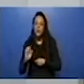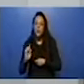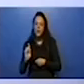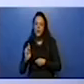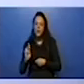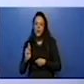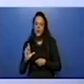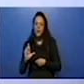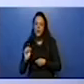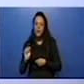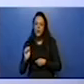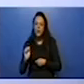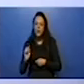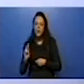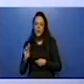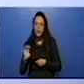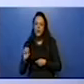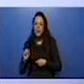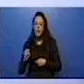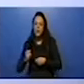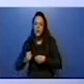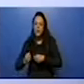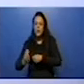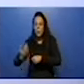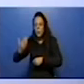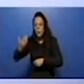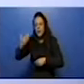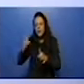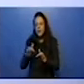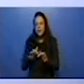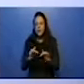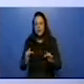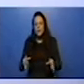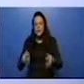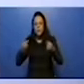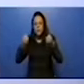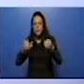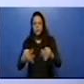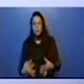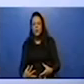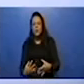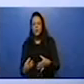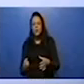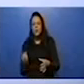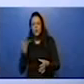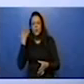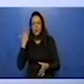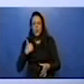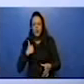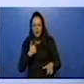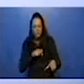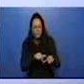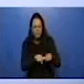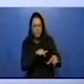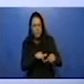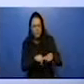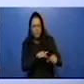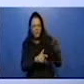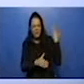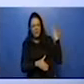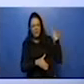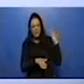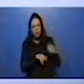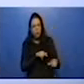passado simples, dizendo que algo aconteceu. Eu botei a mão na massa no passado, eu fiz